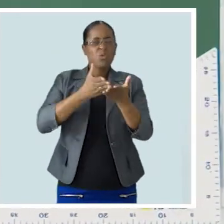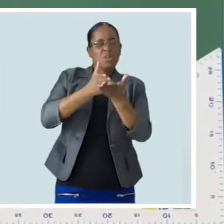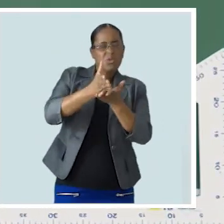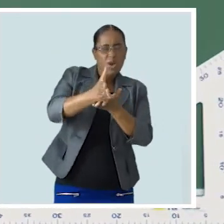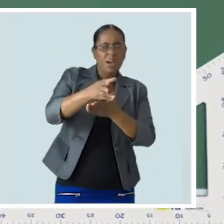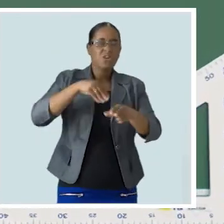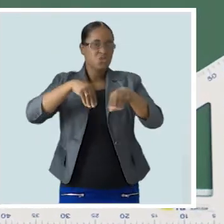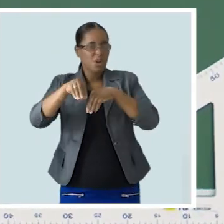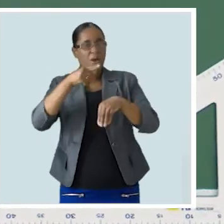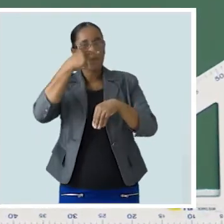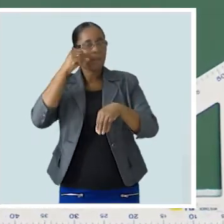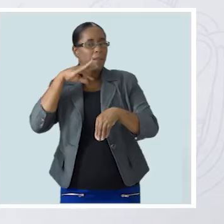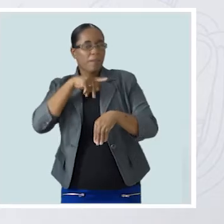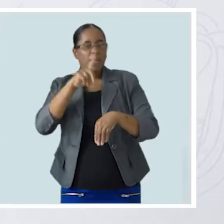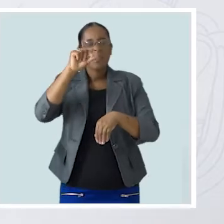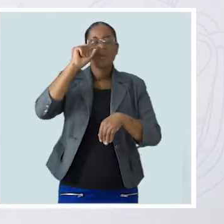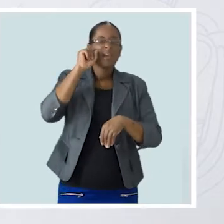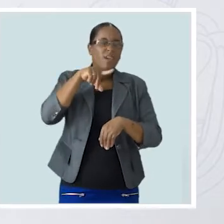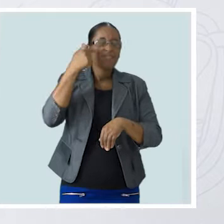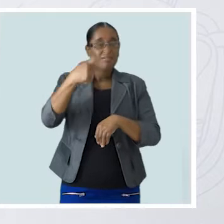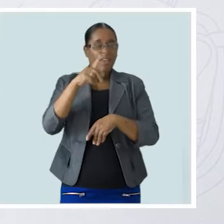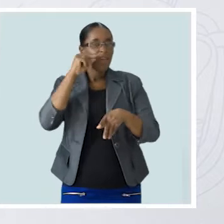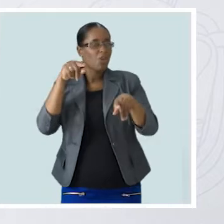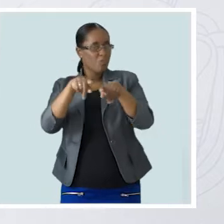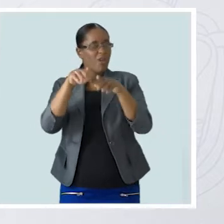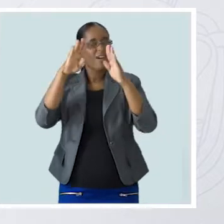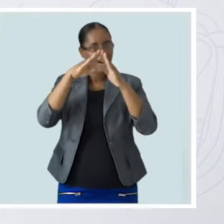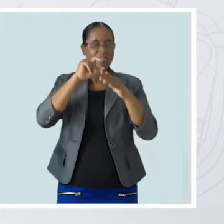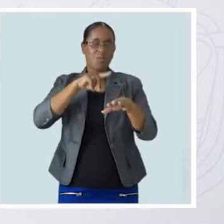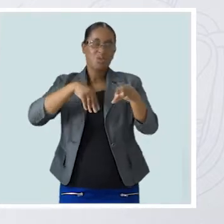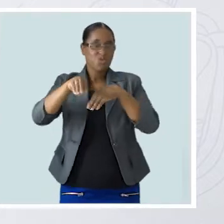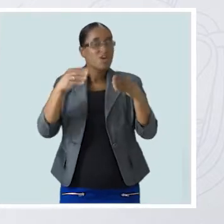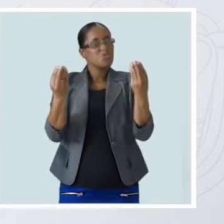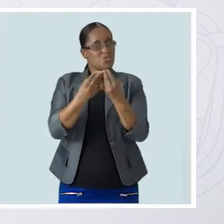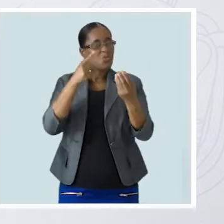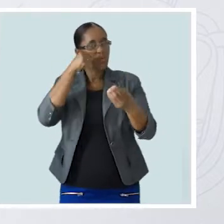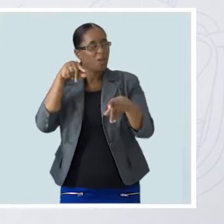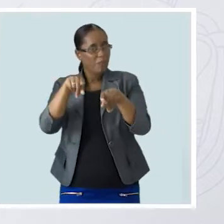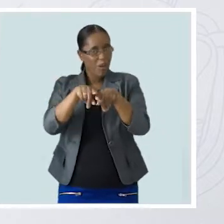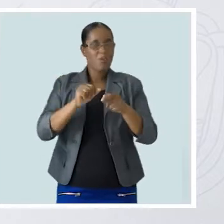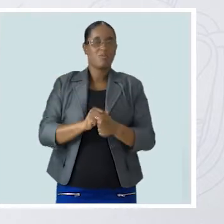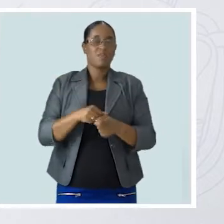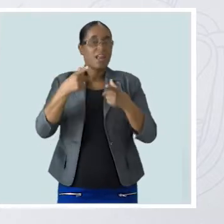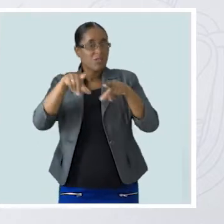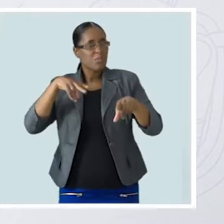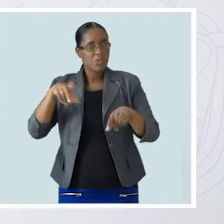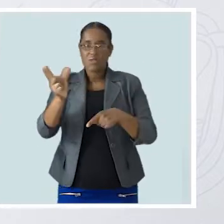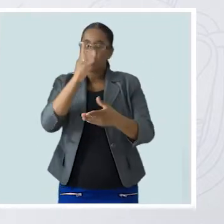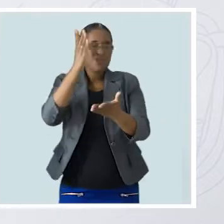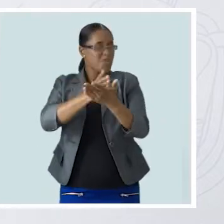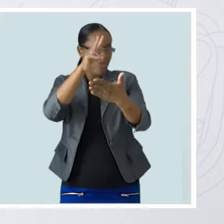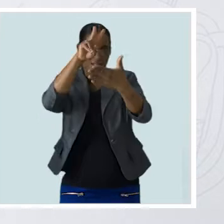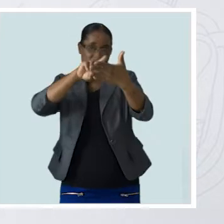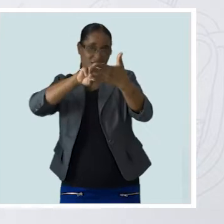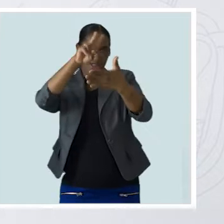os pais. Também quem tem irmãos em casa pode jogar com os irmãos. E se também língua portuguesa não são só textos,